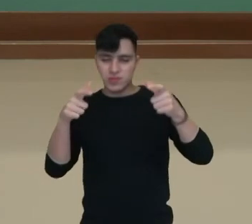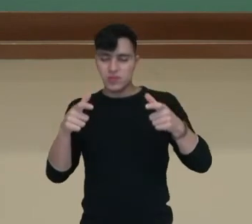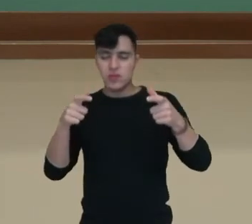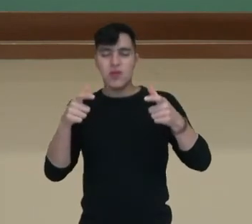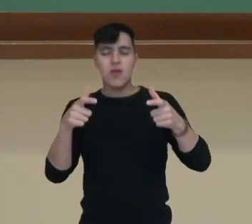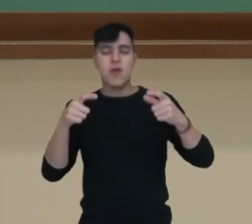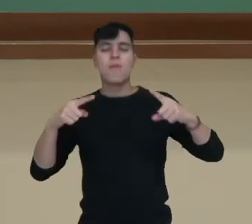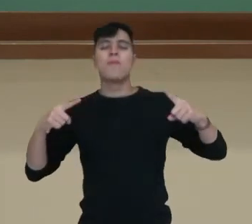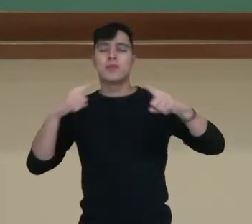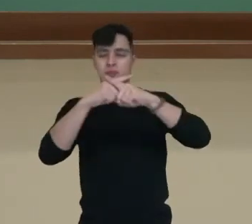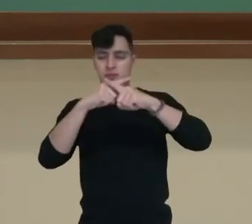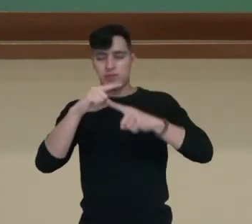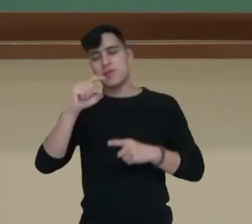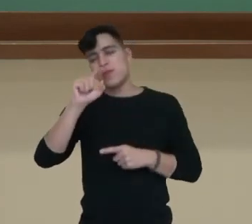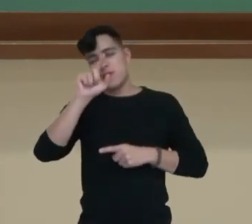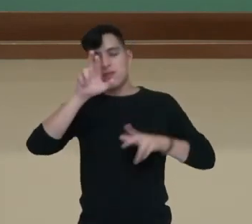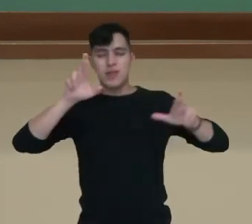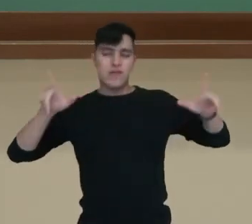diferente.